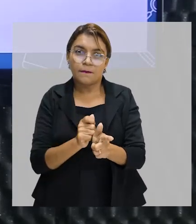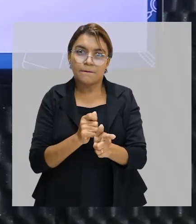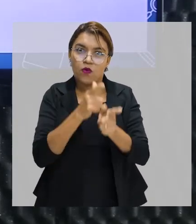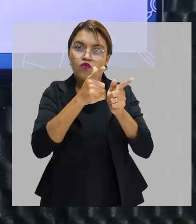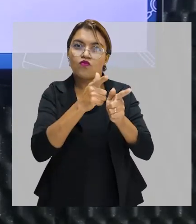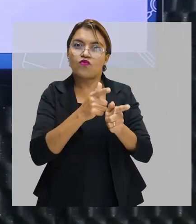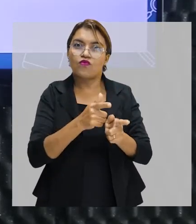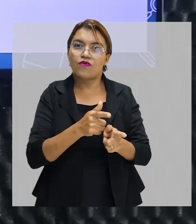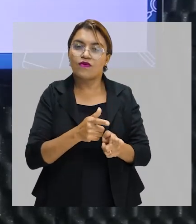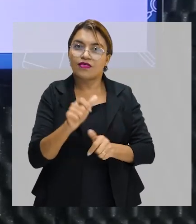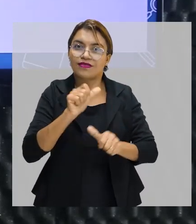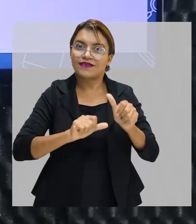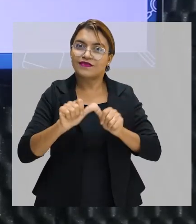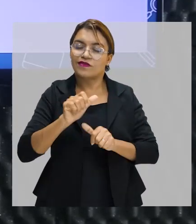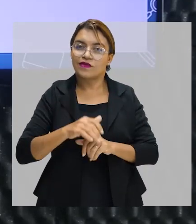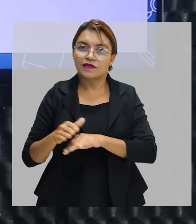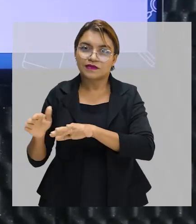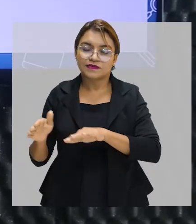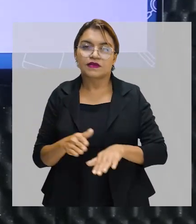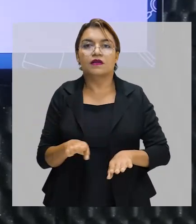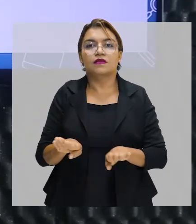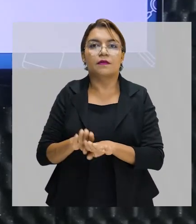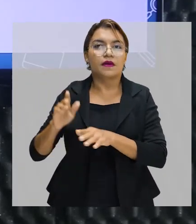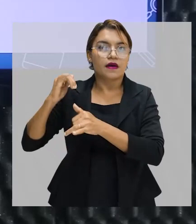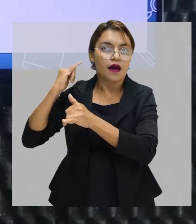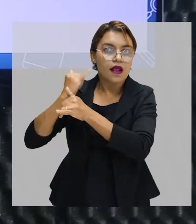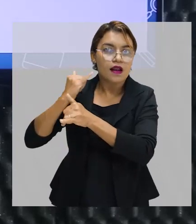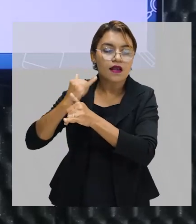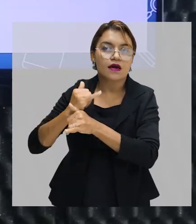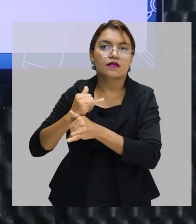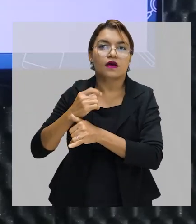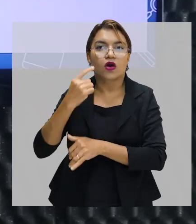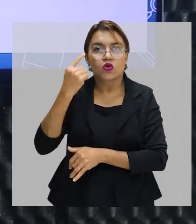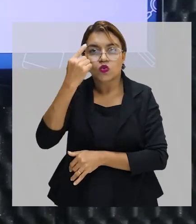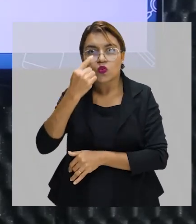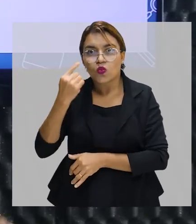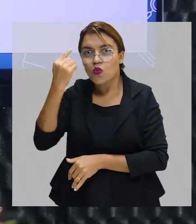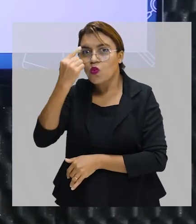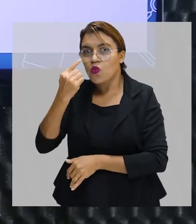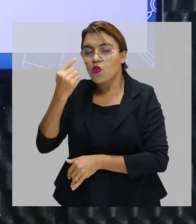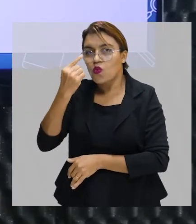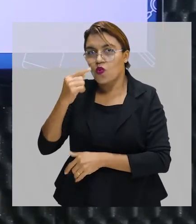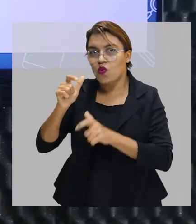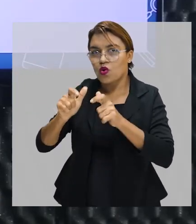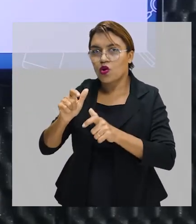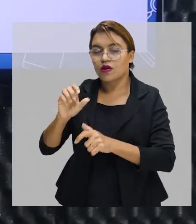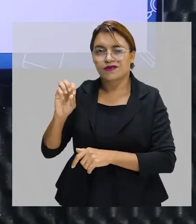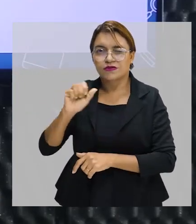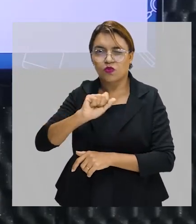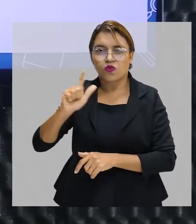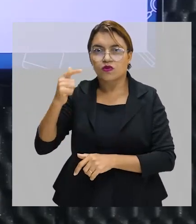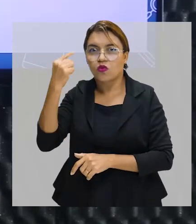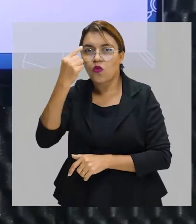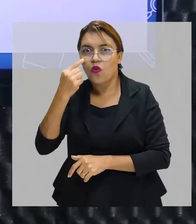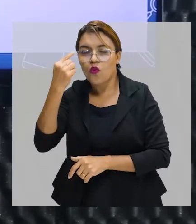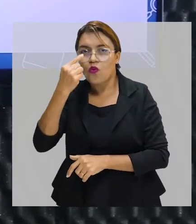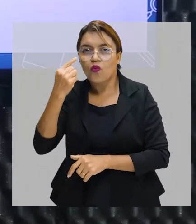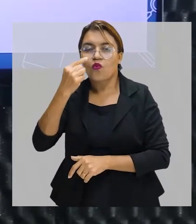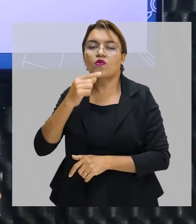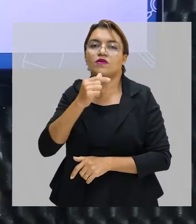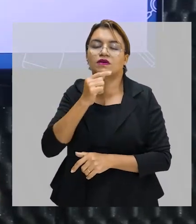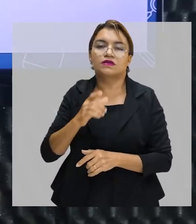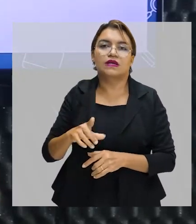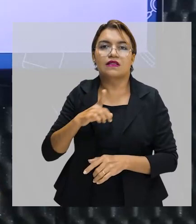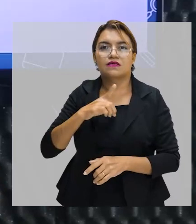E qual é a outra? Tem a lenda do olho d'água, né, que a praia teria sido formada por conta das lágrimas de uma